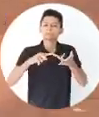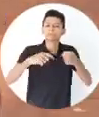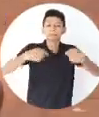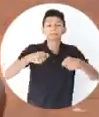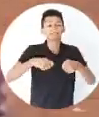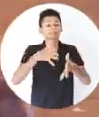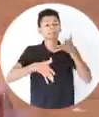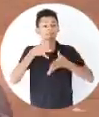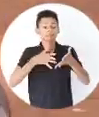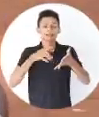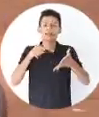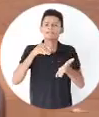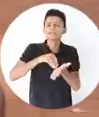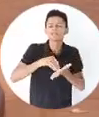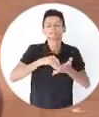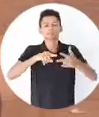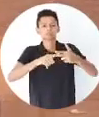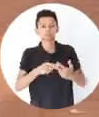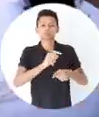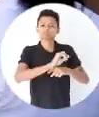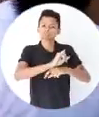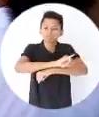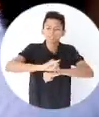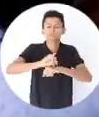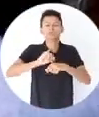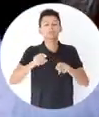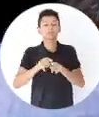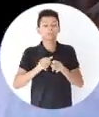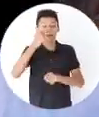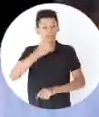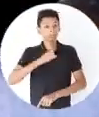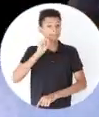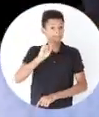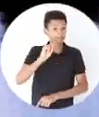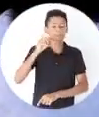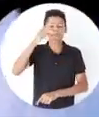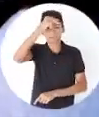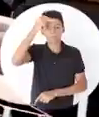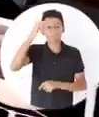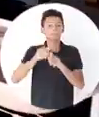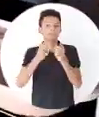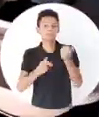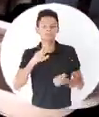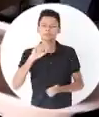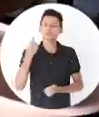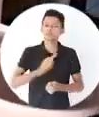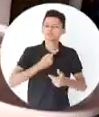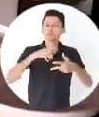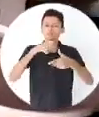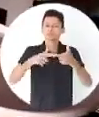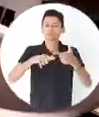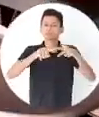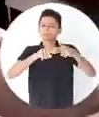as demandas, as necessidades da região, a ausência de regularização de infraestrutura. Quando o prefeito, eu e a vice Rose